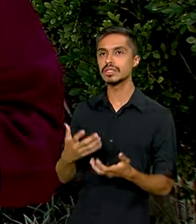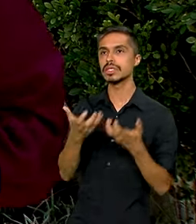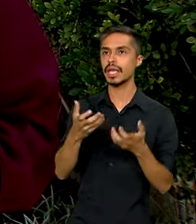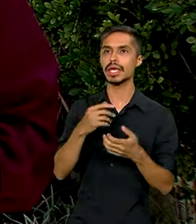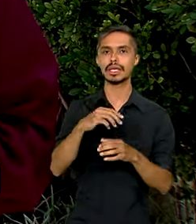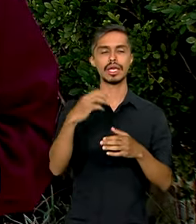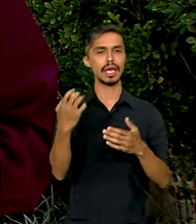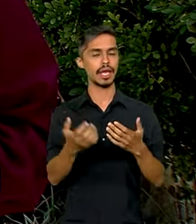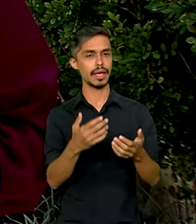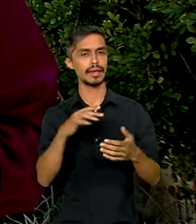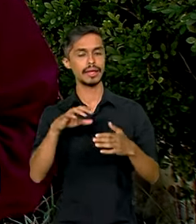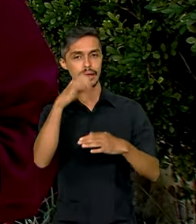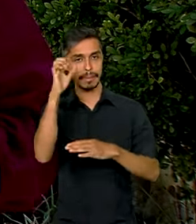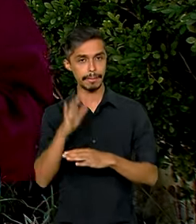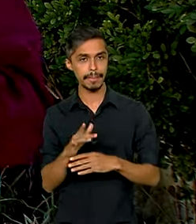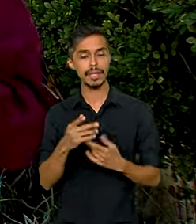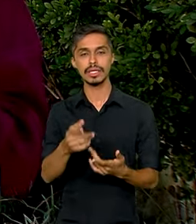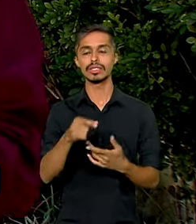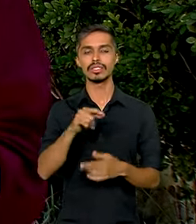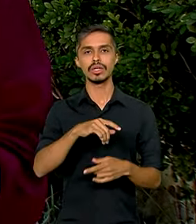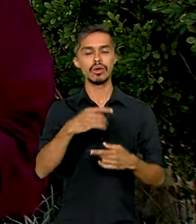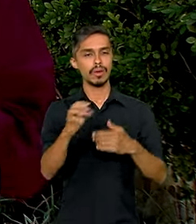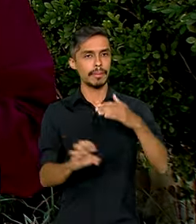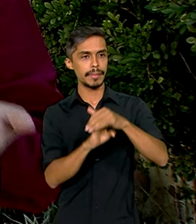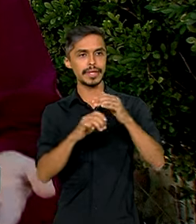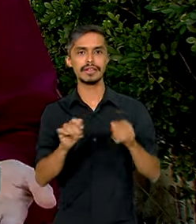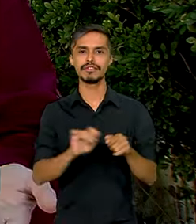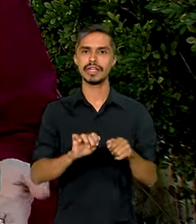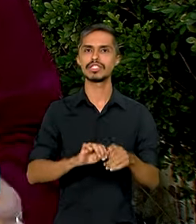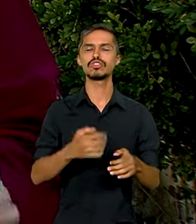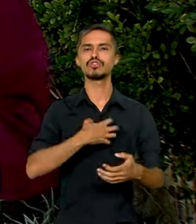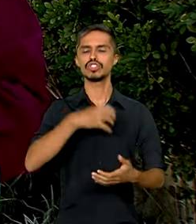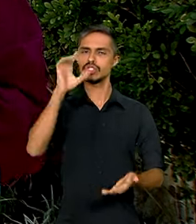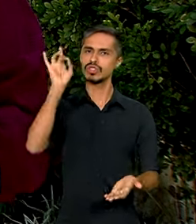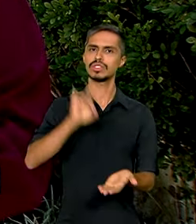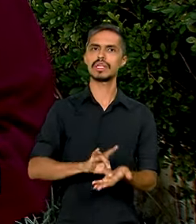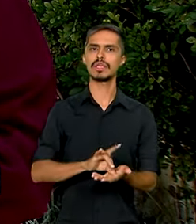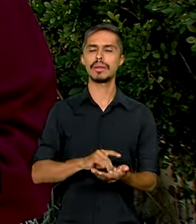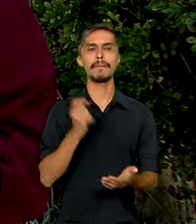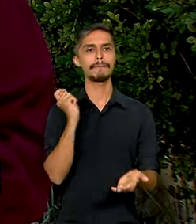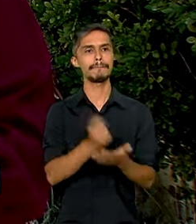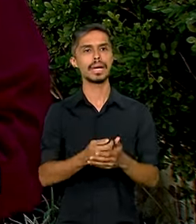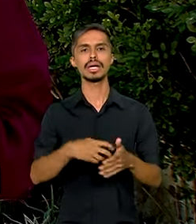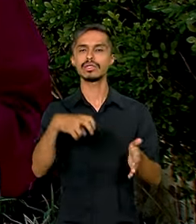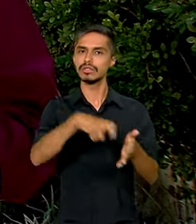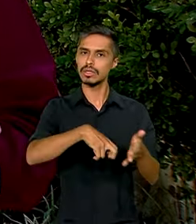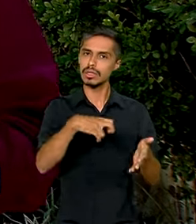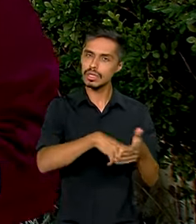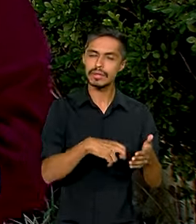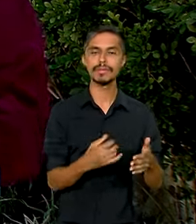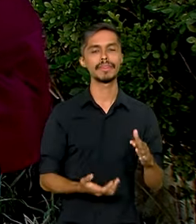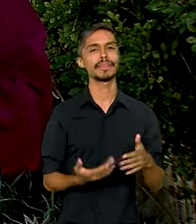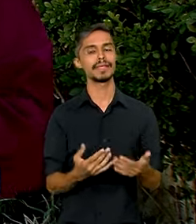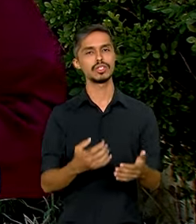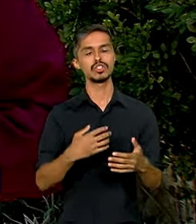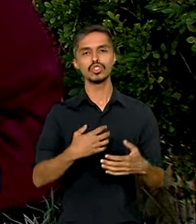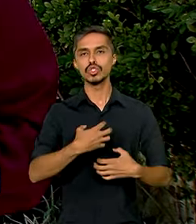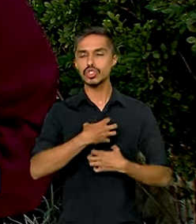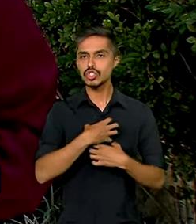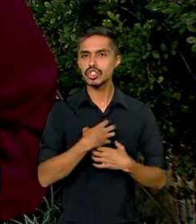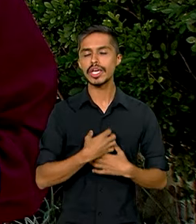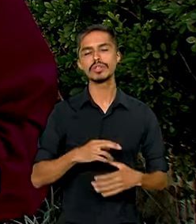operem essa modalidade lotérica devidamente licenciadas Pagando os impostos e no conceito de